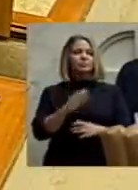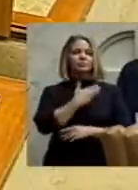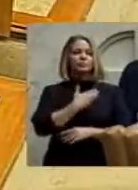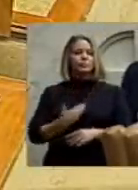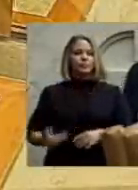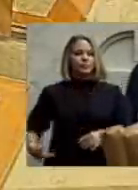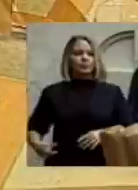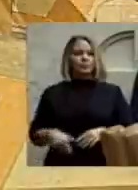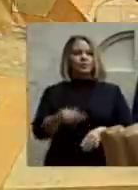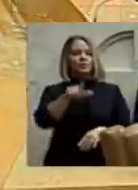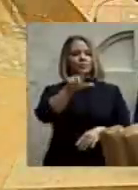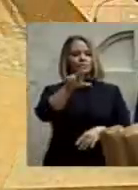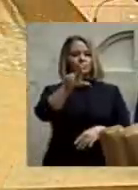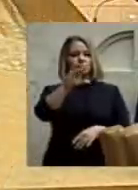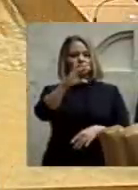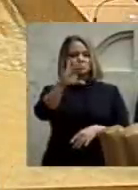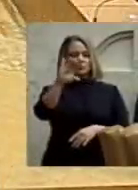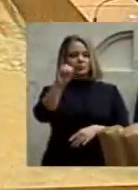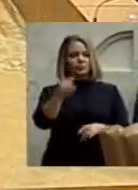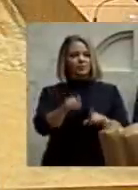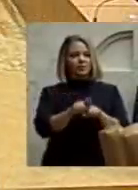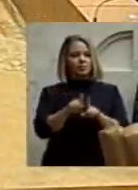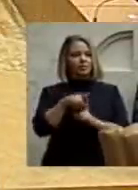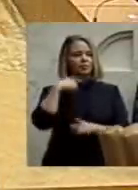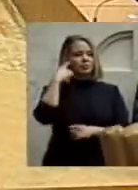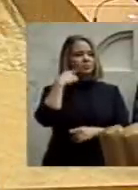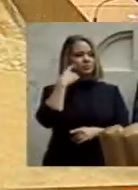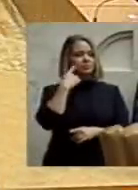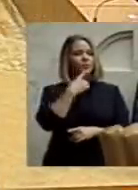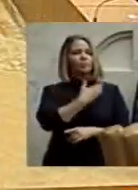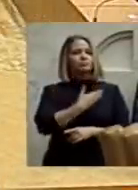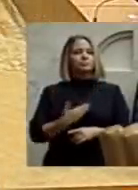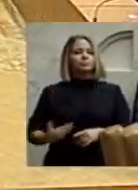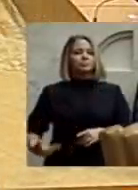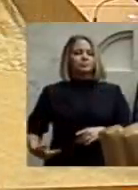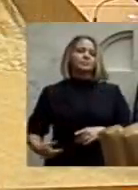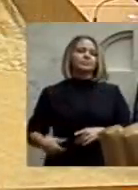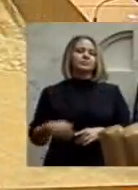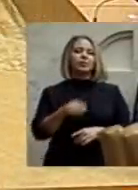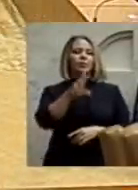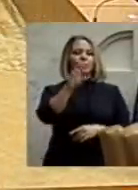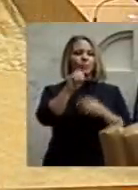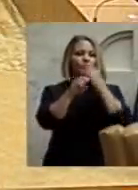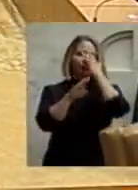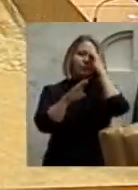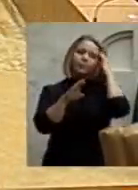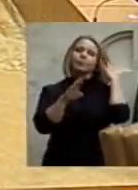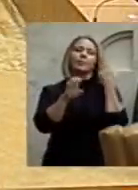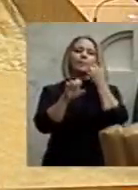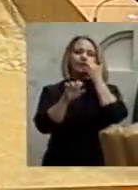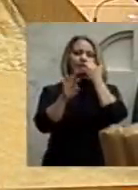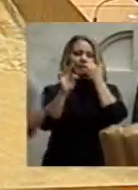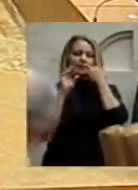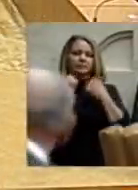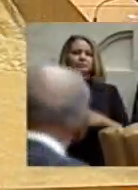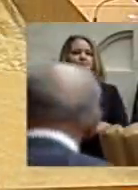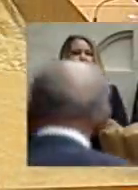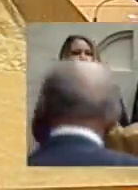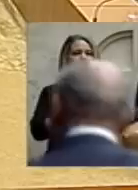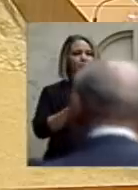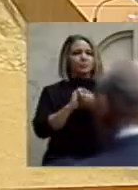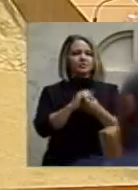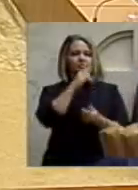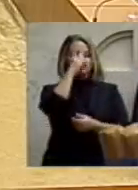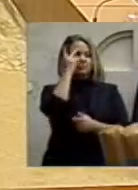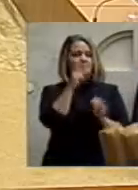Luiz Inácio Lucena Adams. Procurador-Geral da República, Dr. Roberto Monteiro Gurgel, na pessoa de quem são cumprimentados